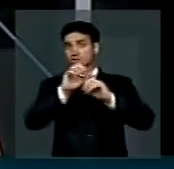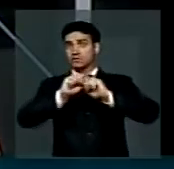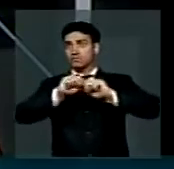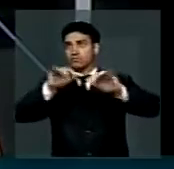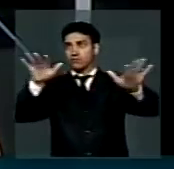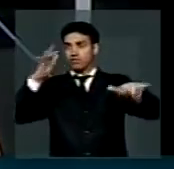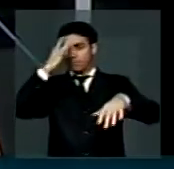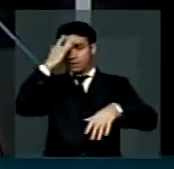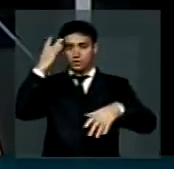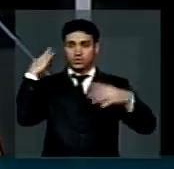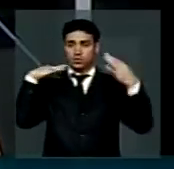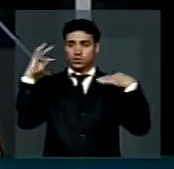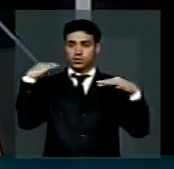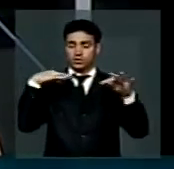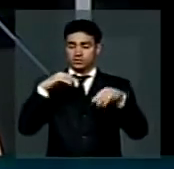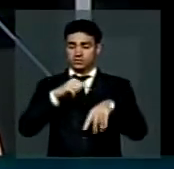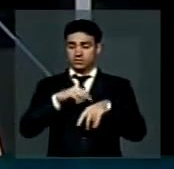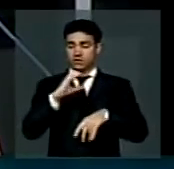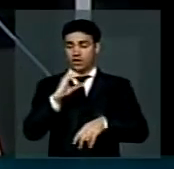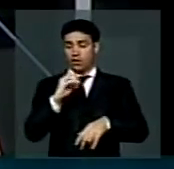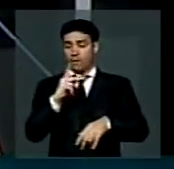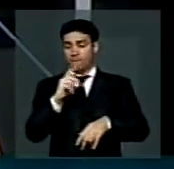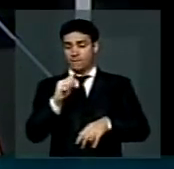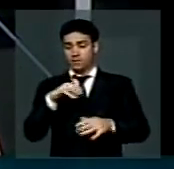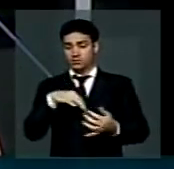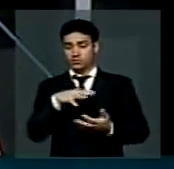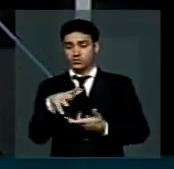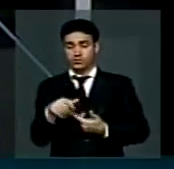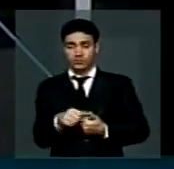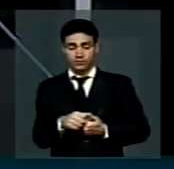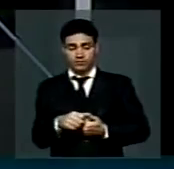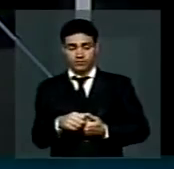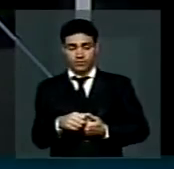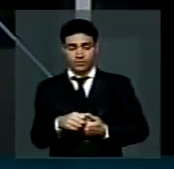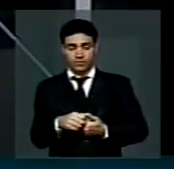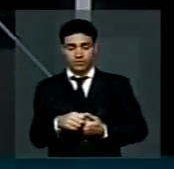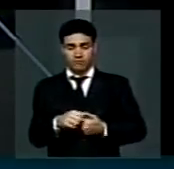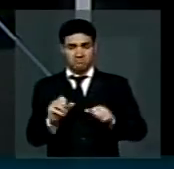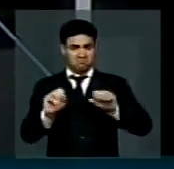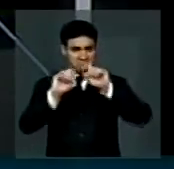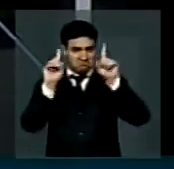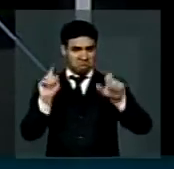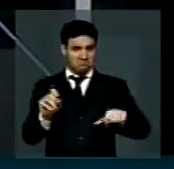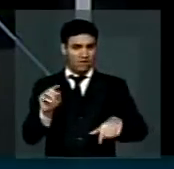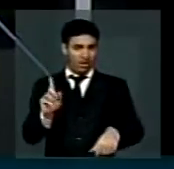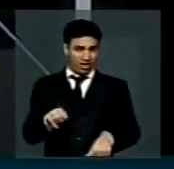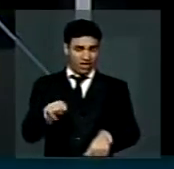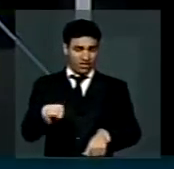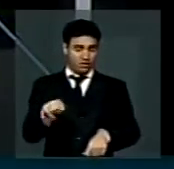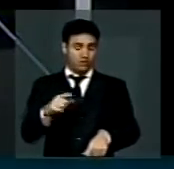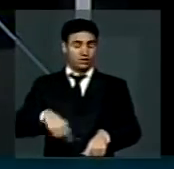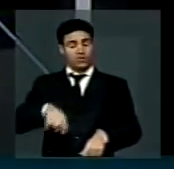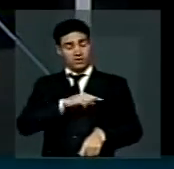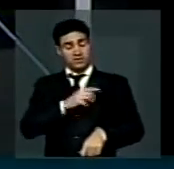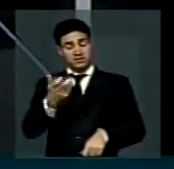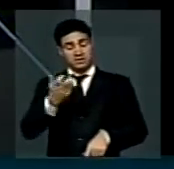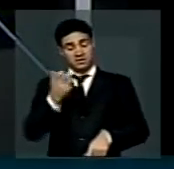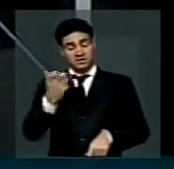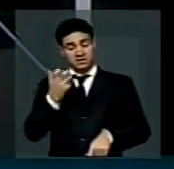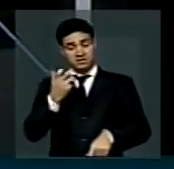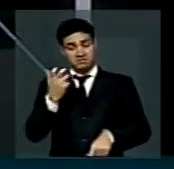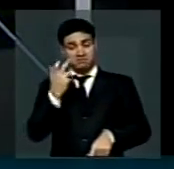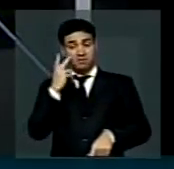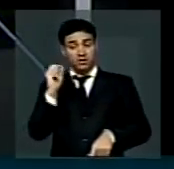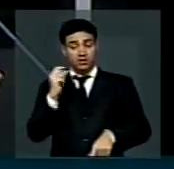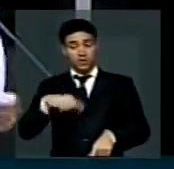os turistas em plena Copa do Mundo? Será que é essa a herança que queremos passar para os